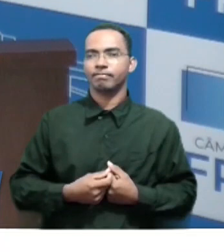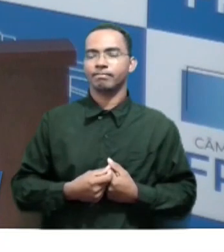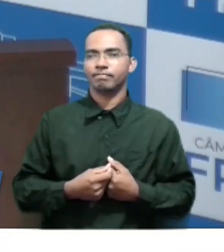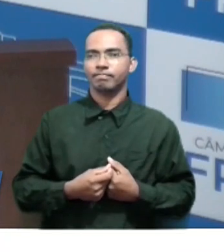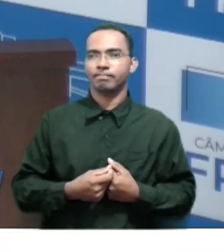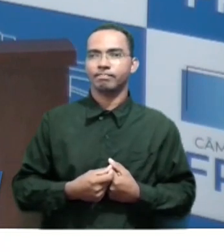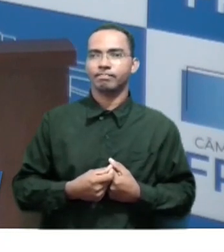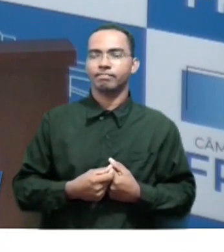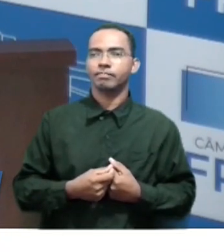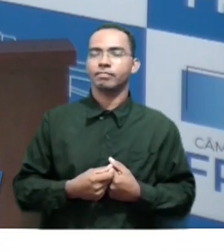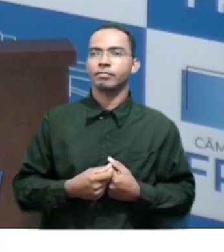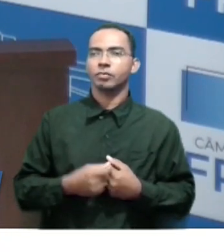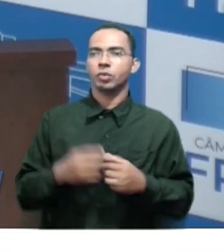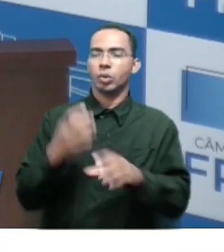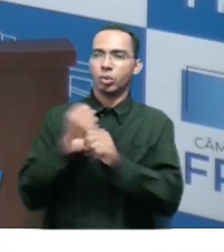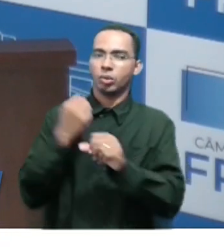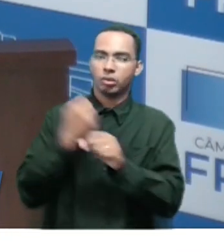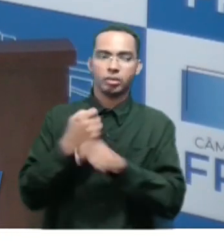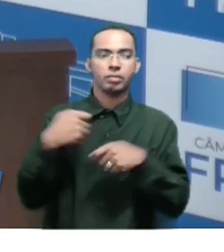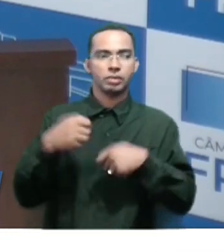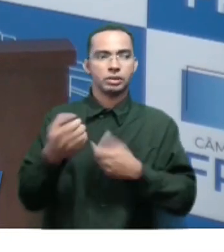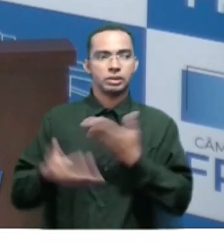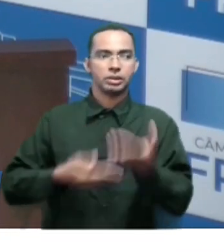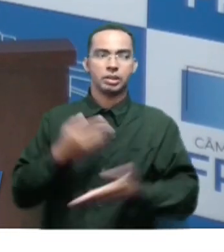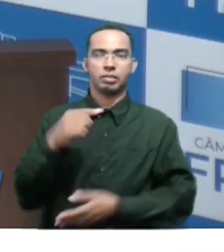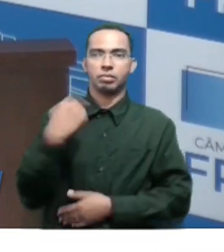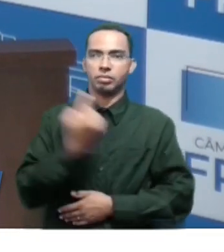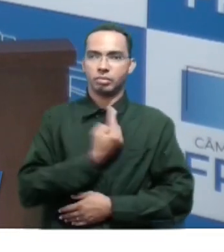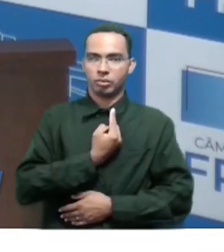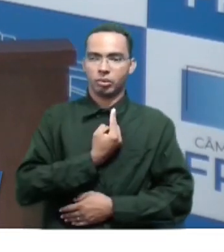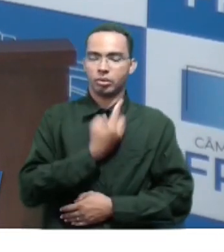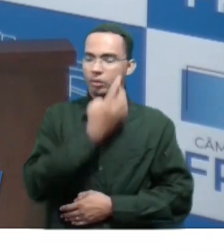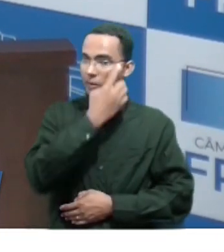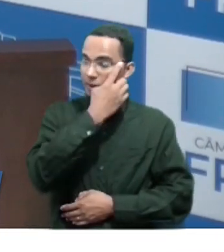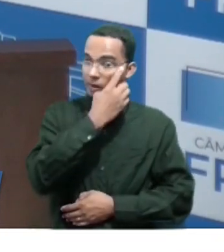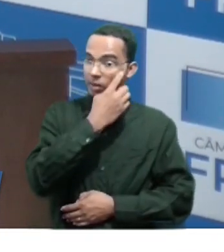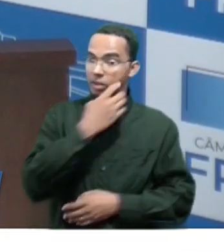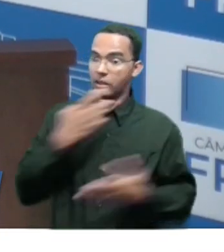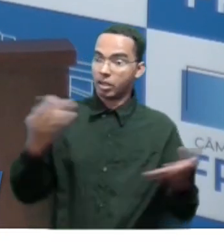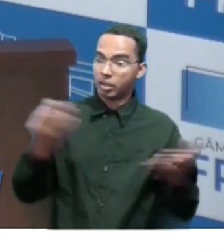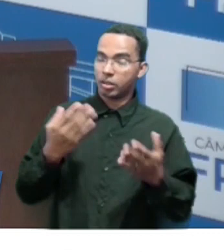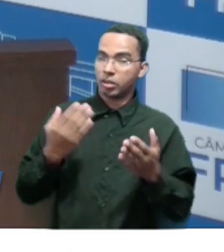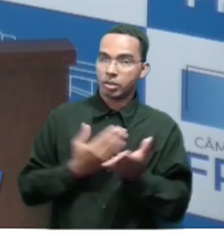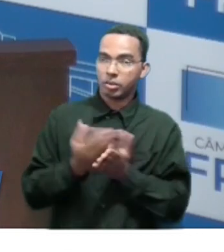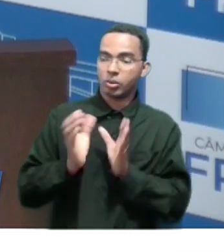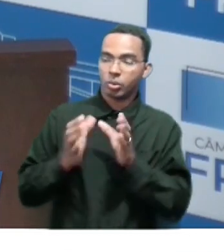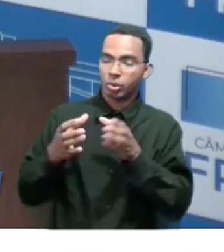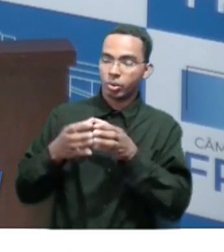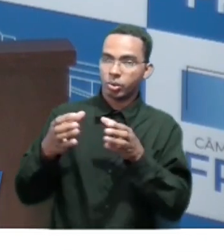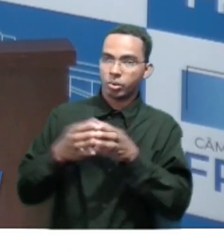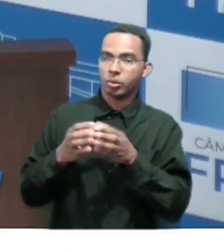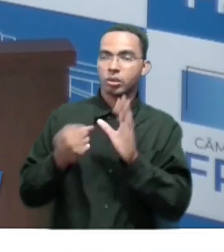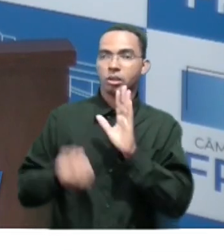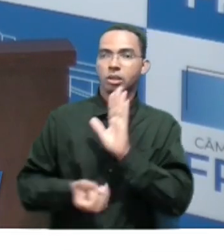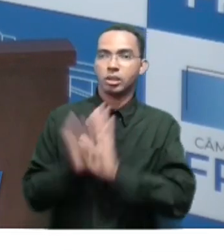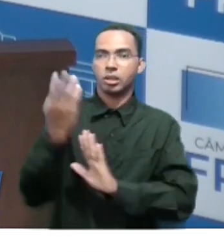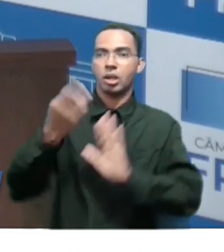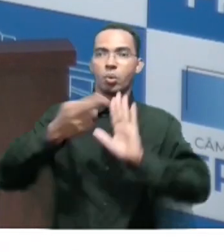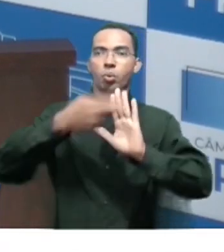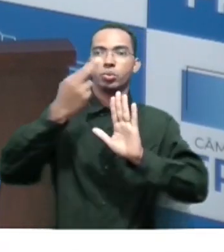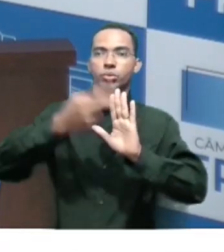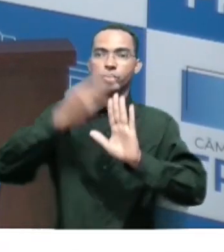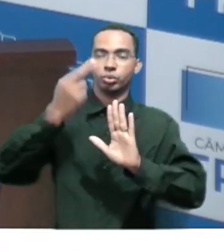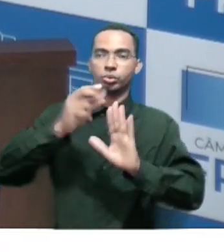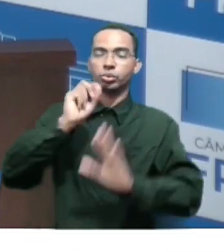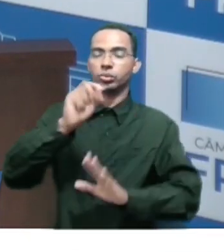da execução orçamentária tem que ser tratada por nós. E nós vamos, através da comissão, fazer uma resolução,